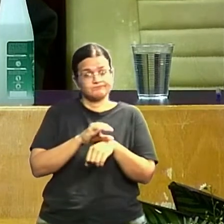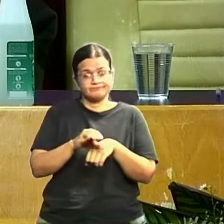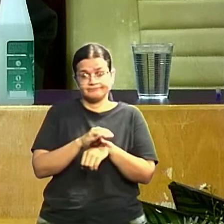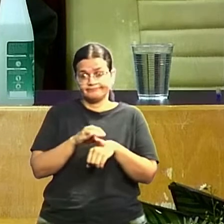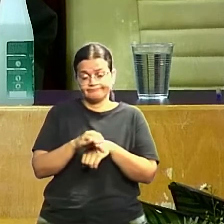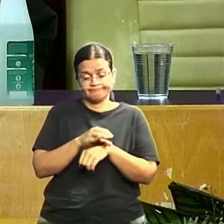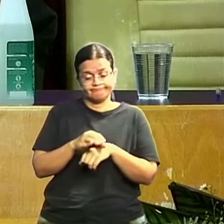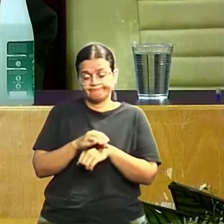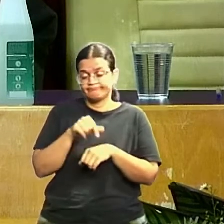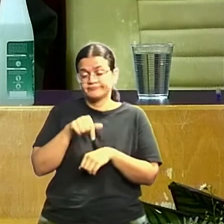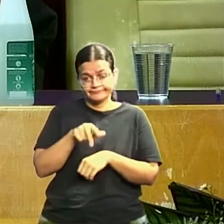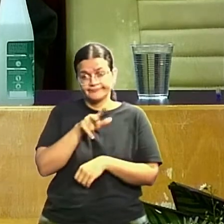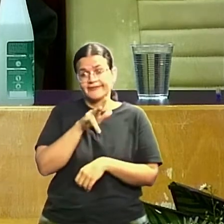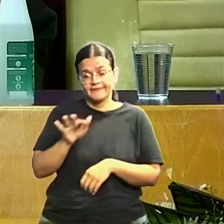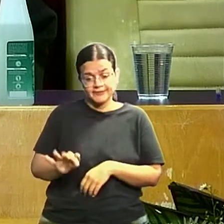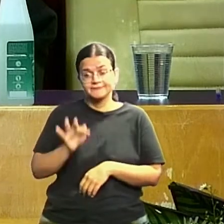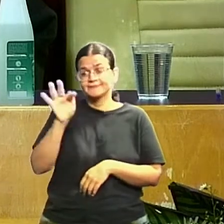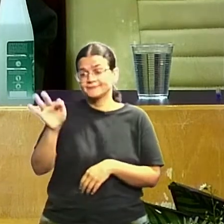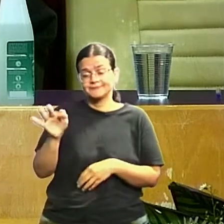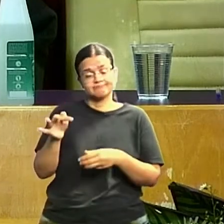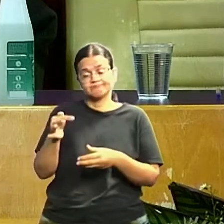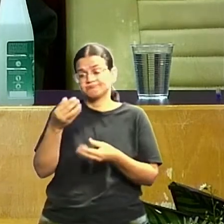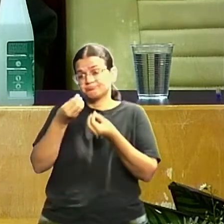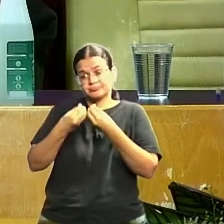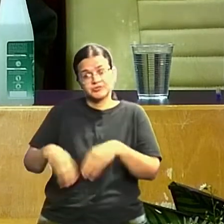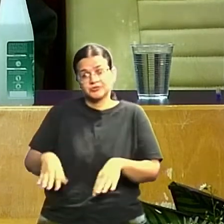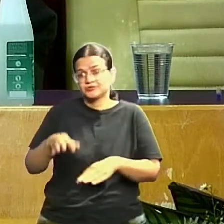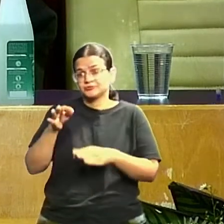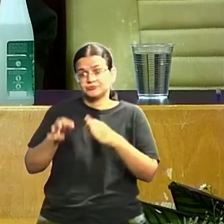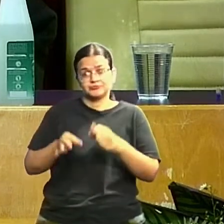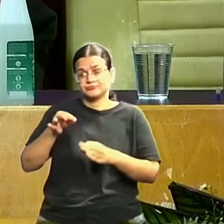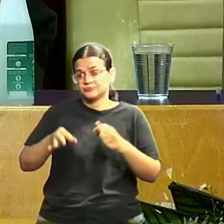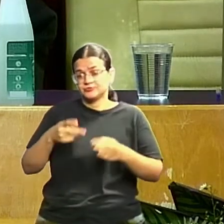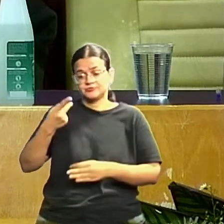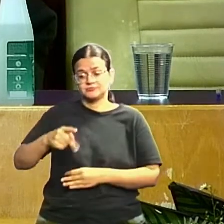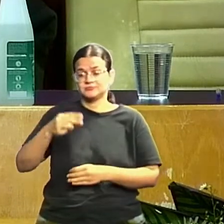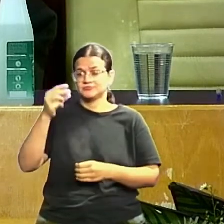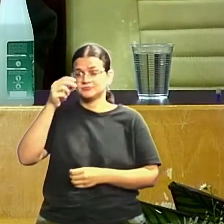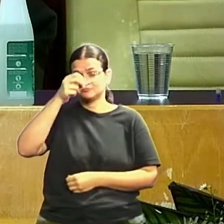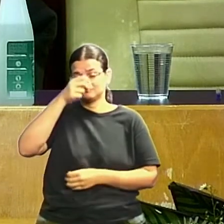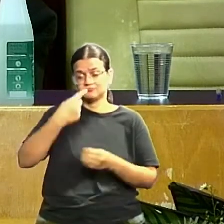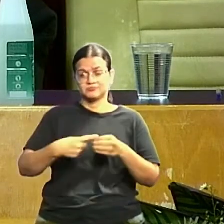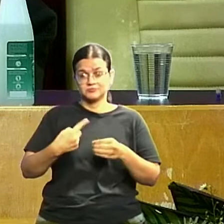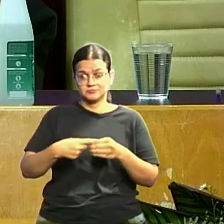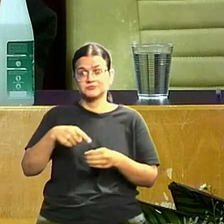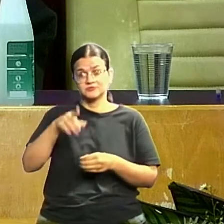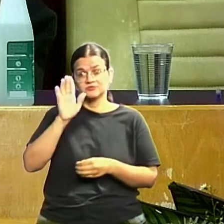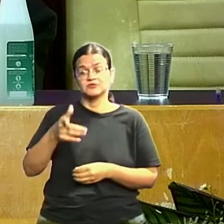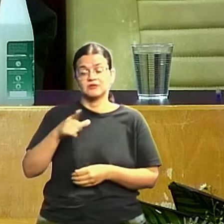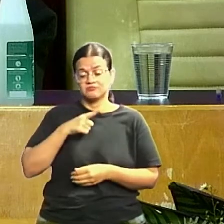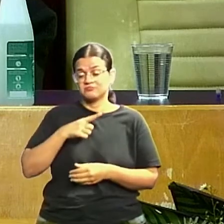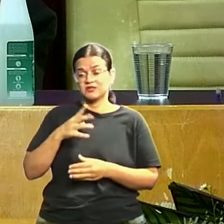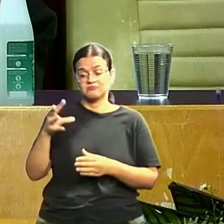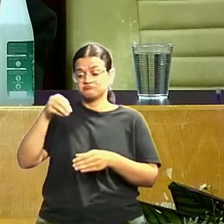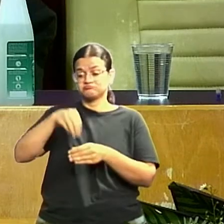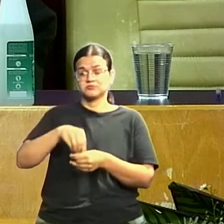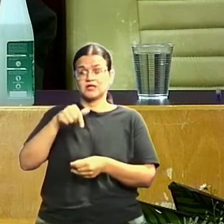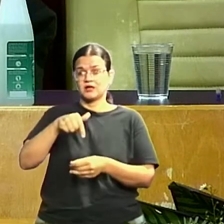inaplicável e será arguído pela Procuradoria do município. Já está, inclusive, no bojo do